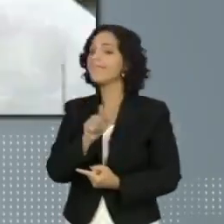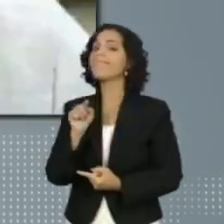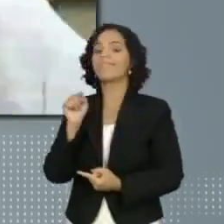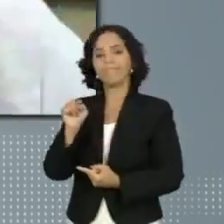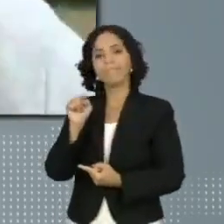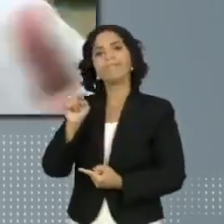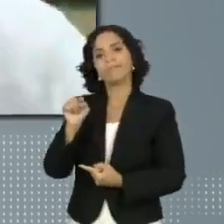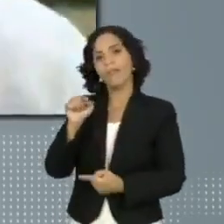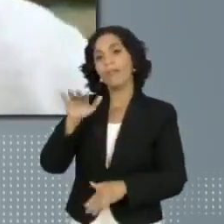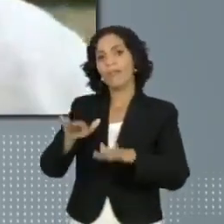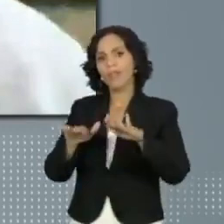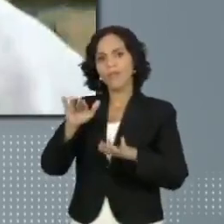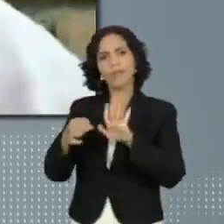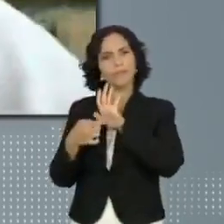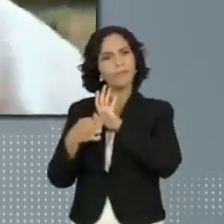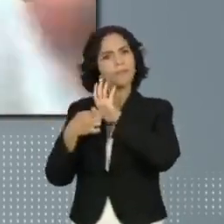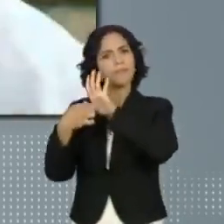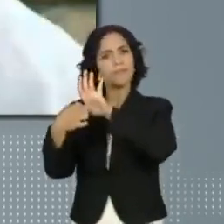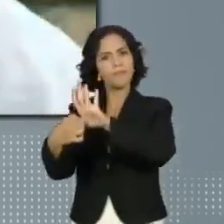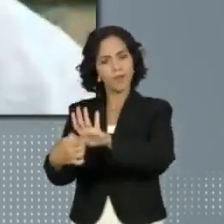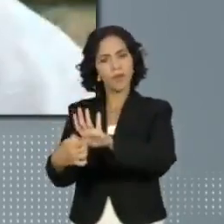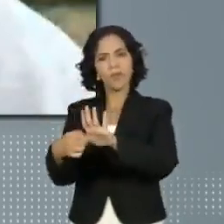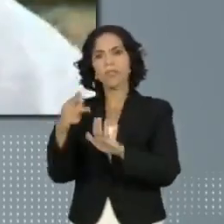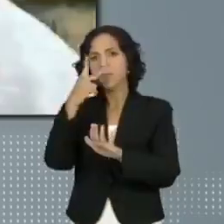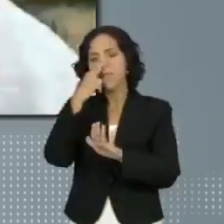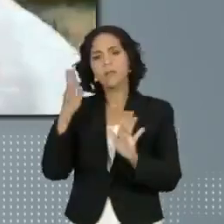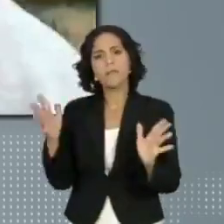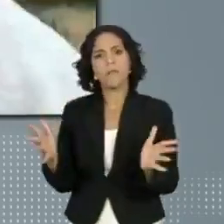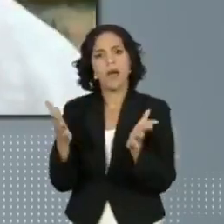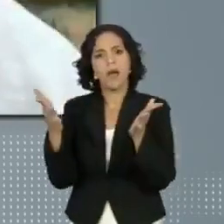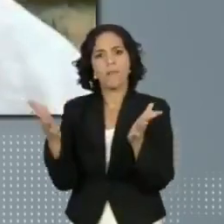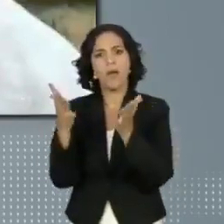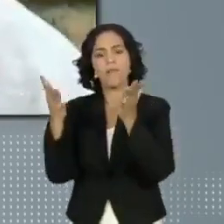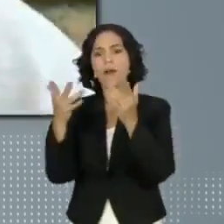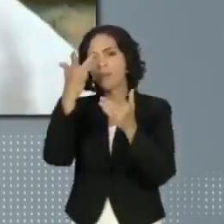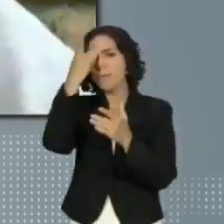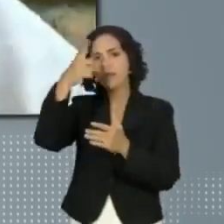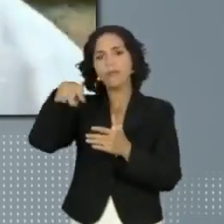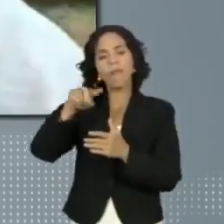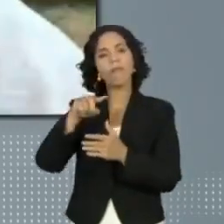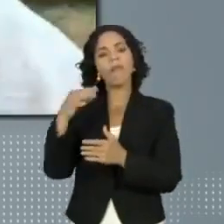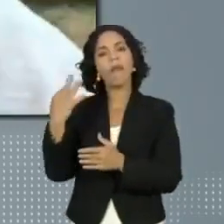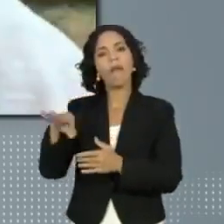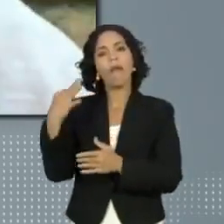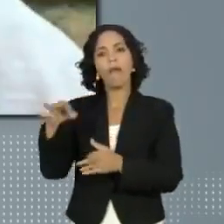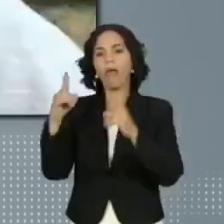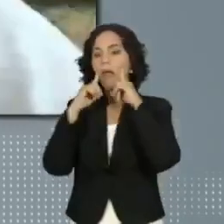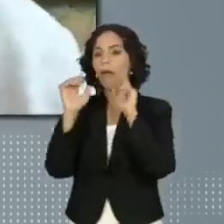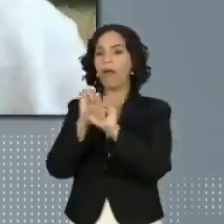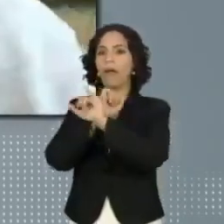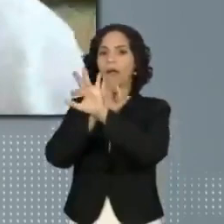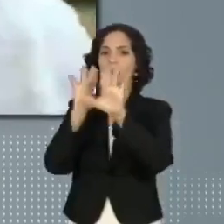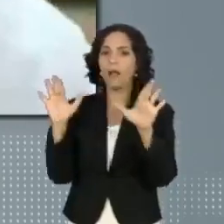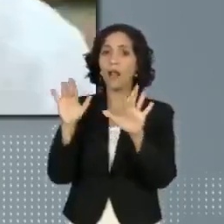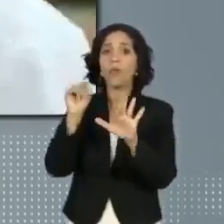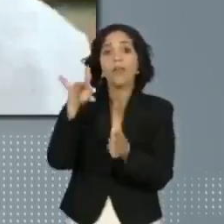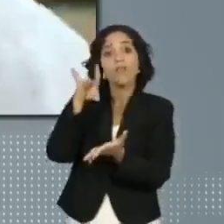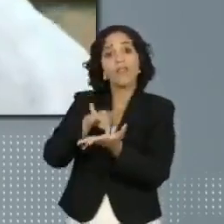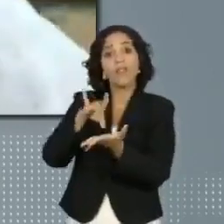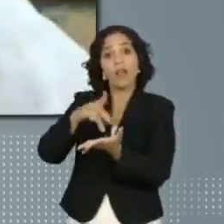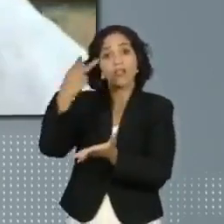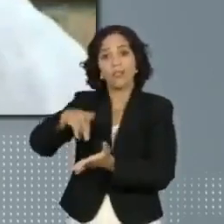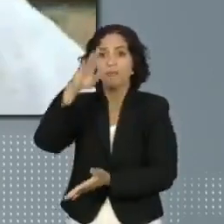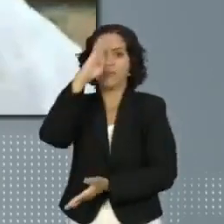tenha mostrado ou feito emergir com mais clareza certos traços de verdade do